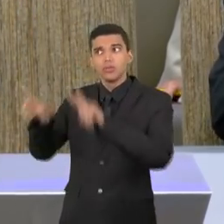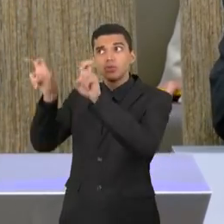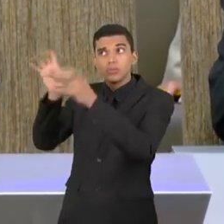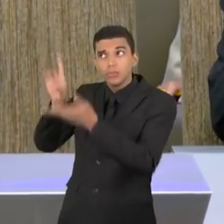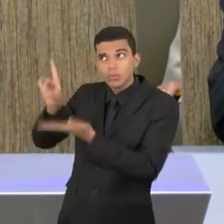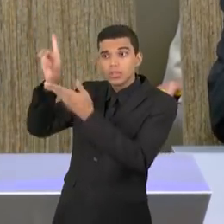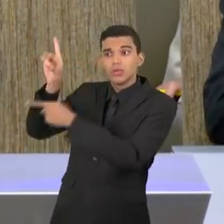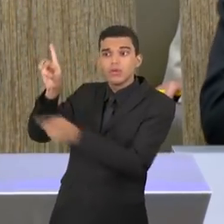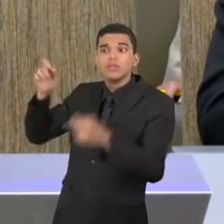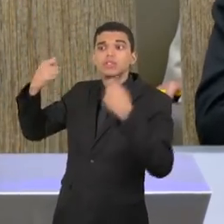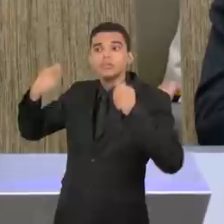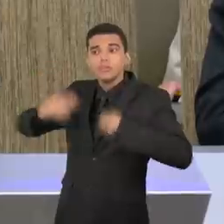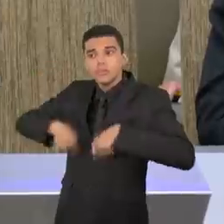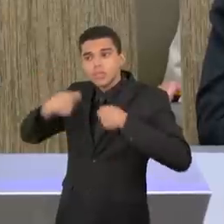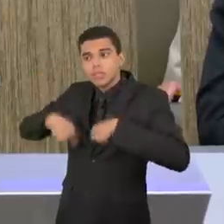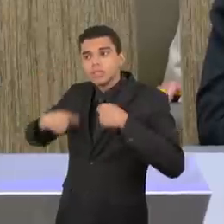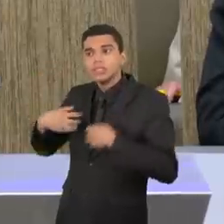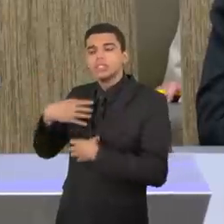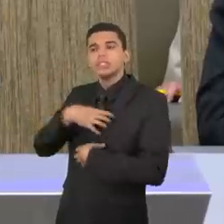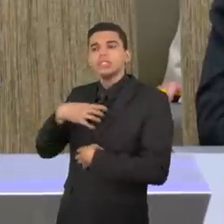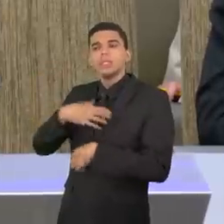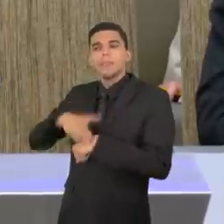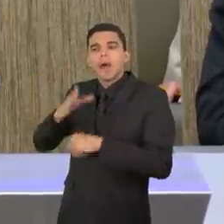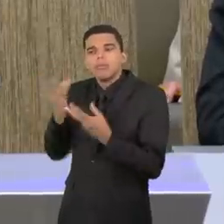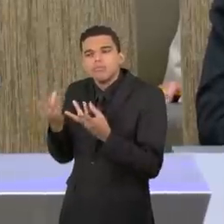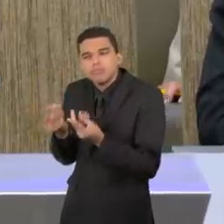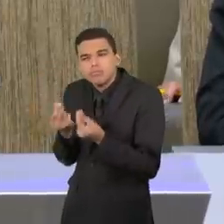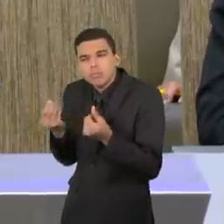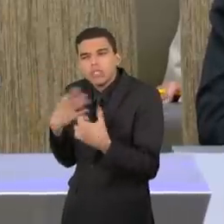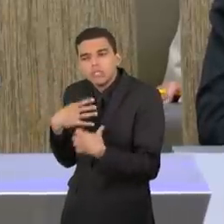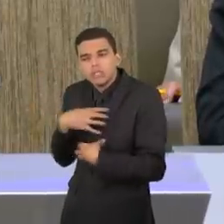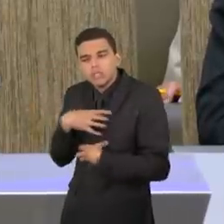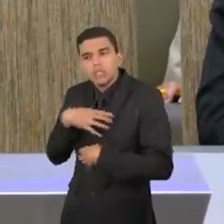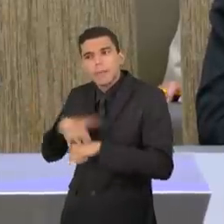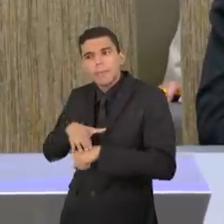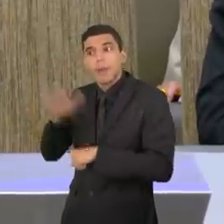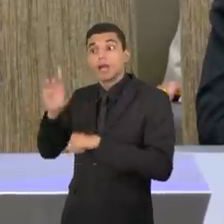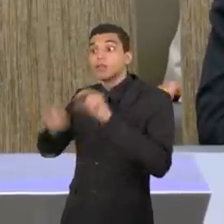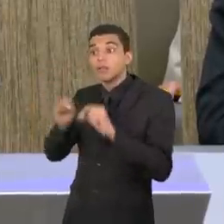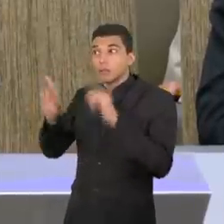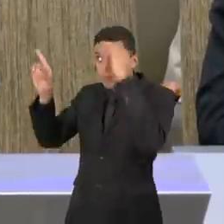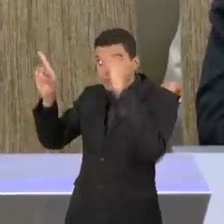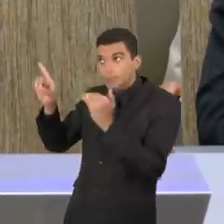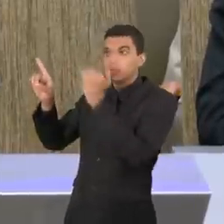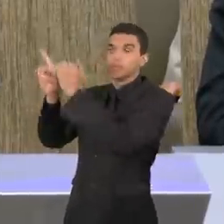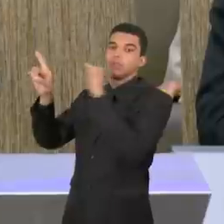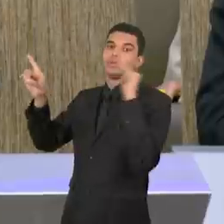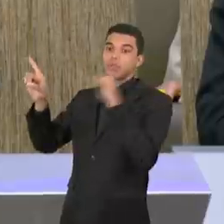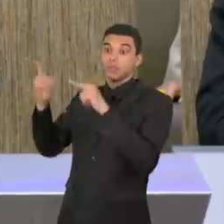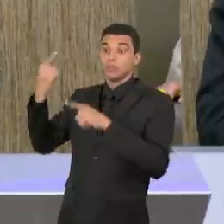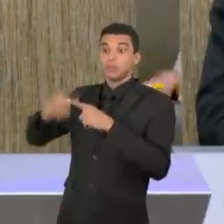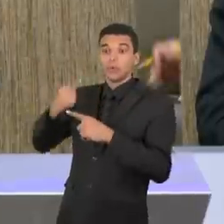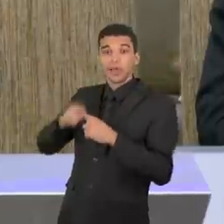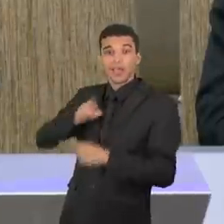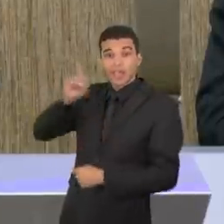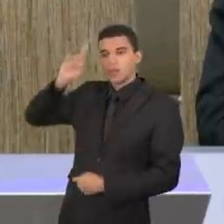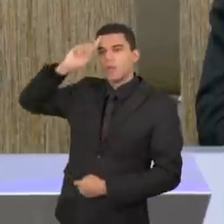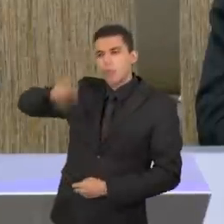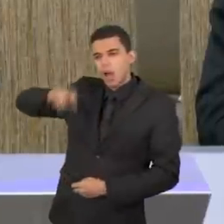relação aos mandamentos ordenados por Deus, os estatutos divinos e